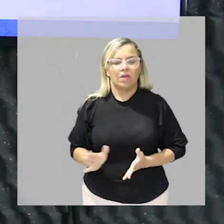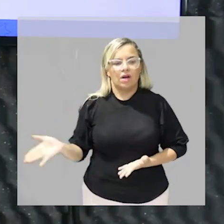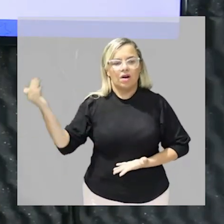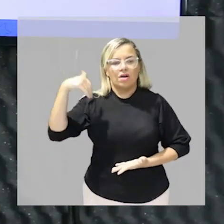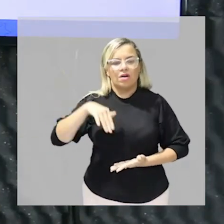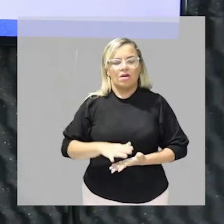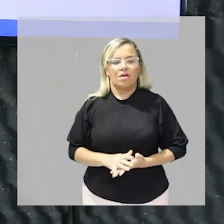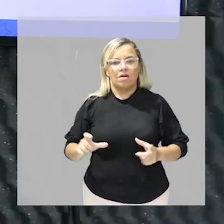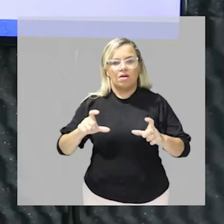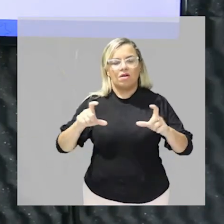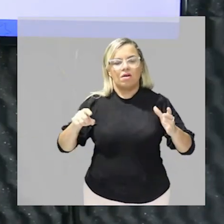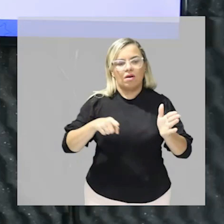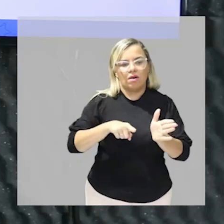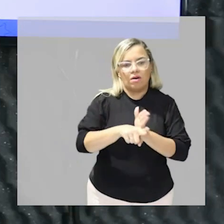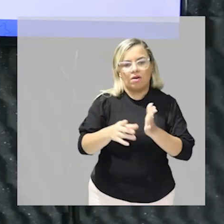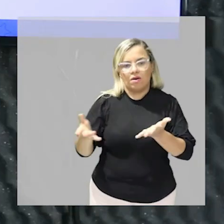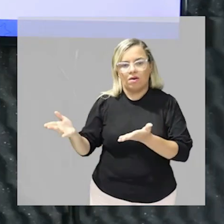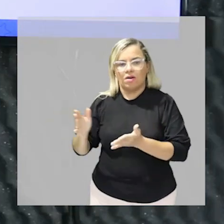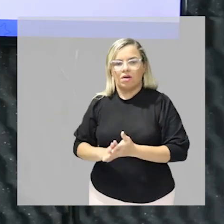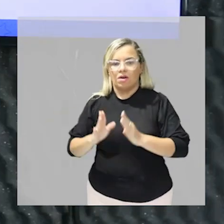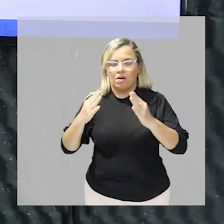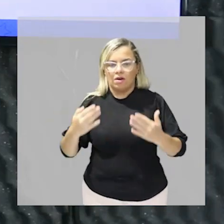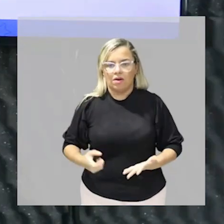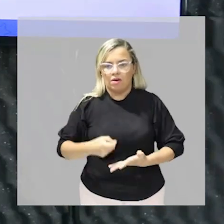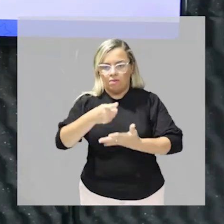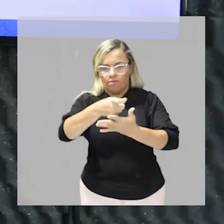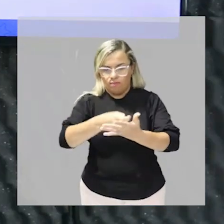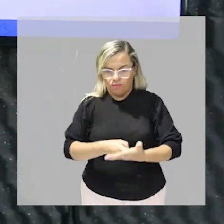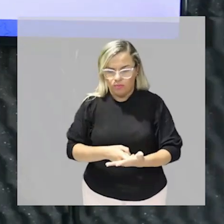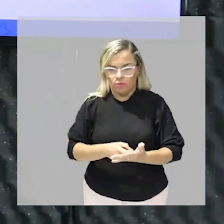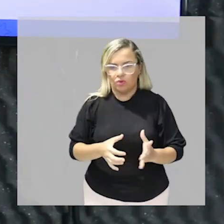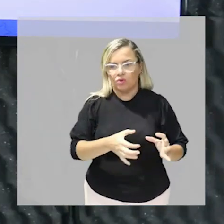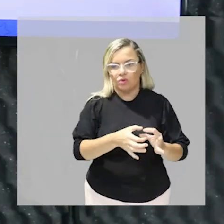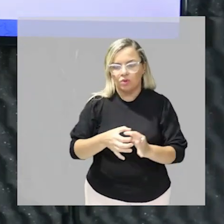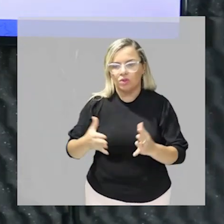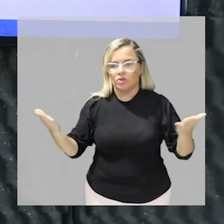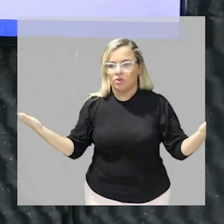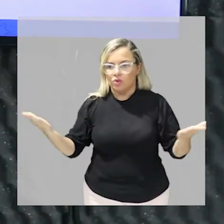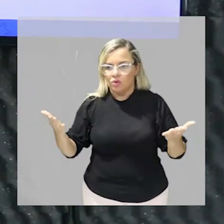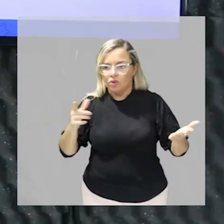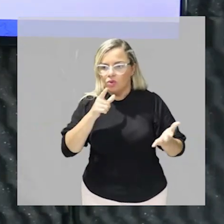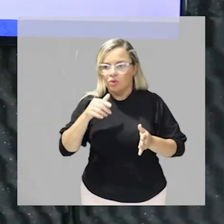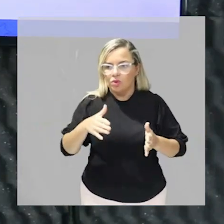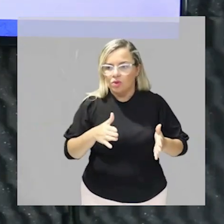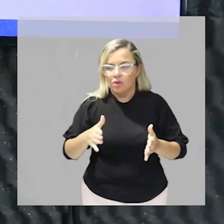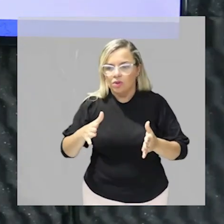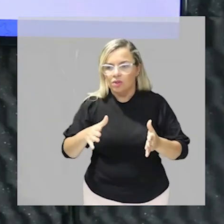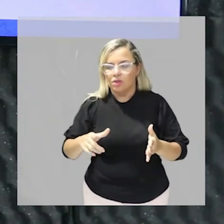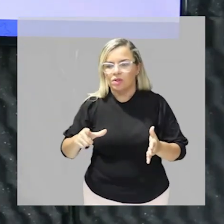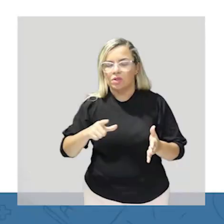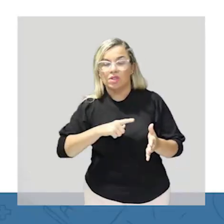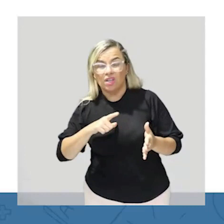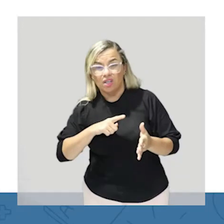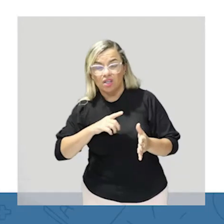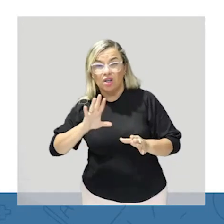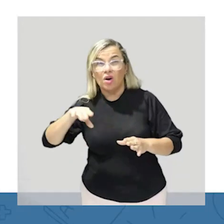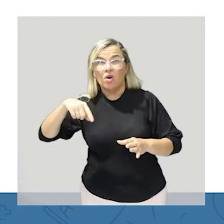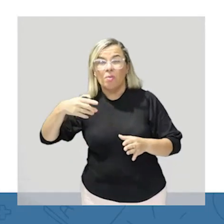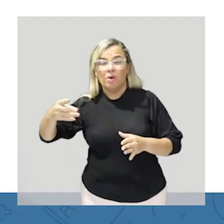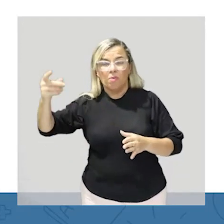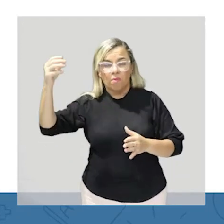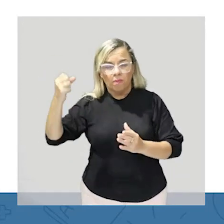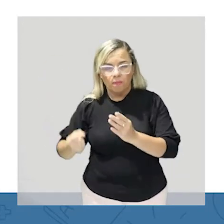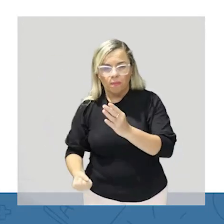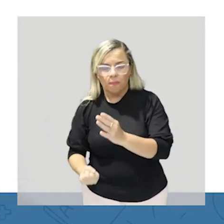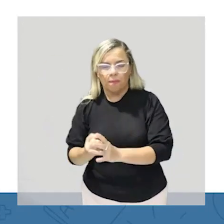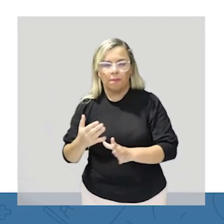fica fácil, né? Dizer, ó, considerando a análise dos textos, a condição atual do rio. Qual é a condição atual? Poluição, né? Desse rio tem como